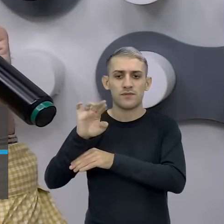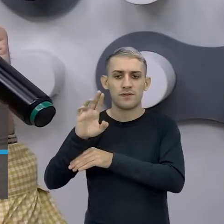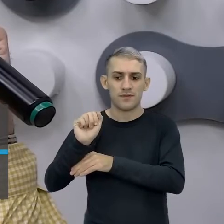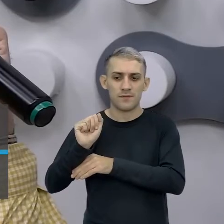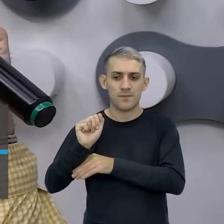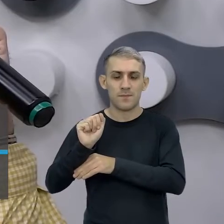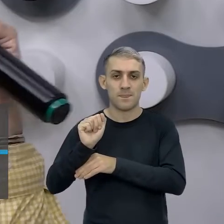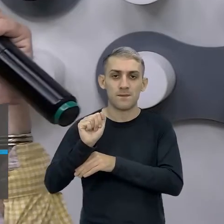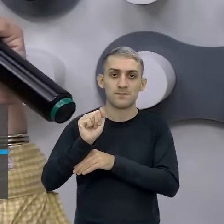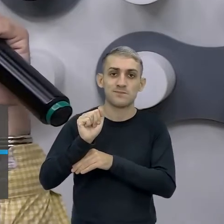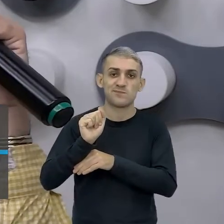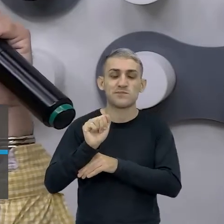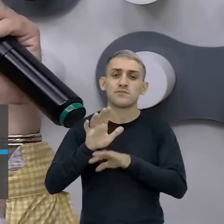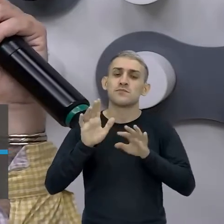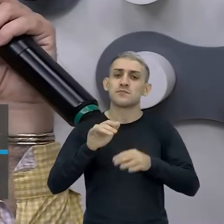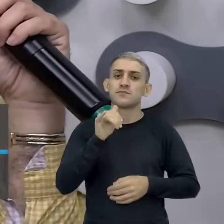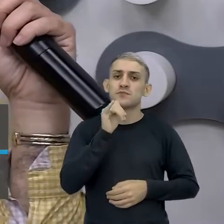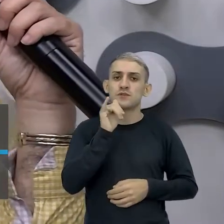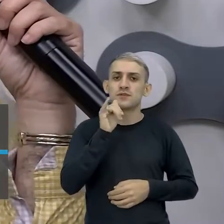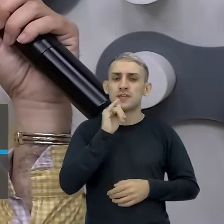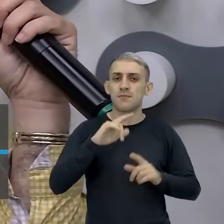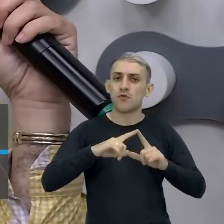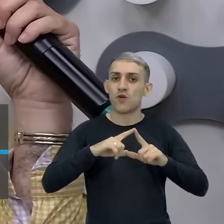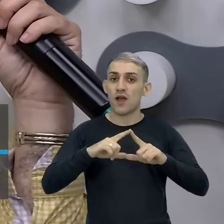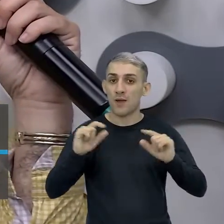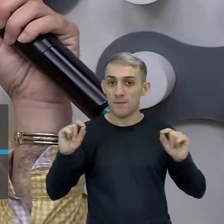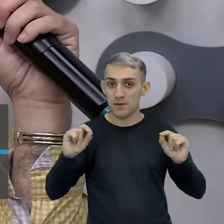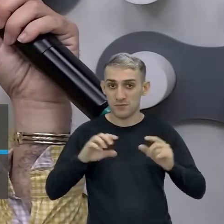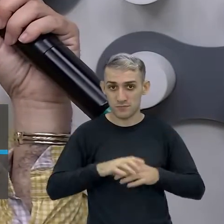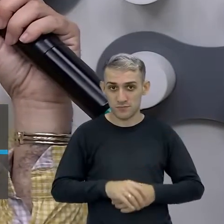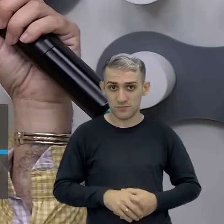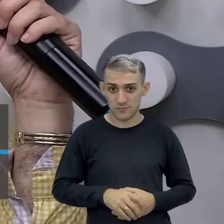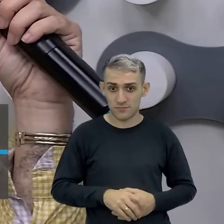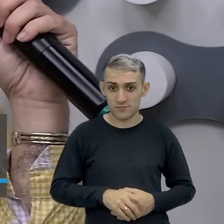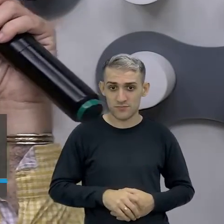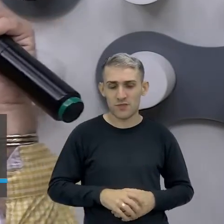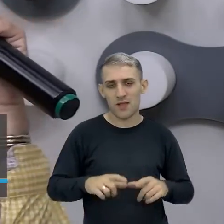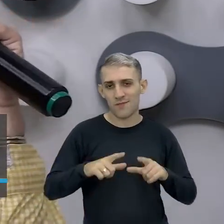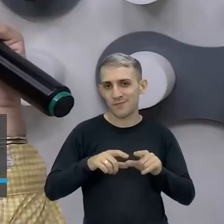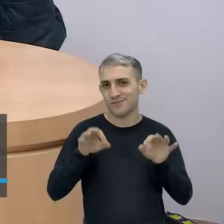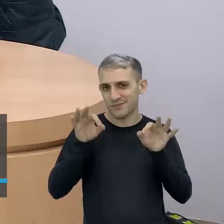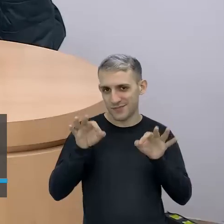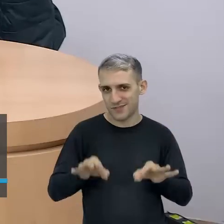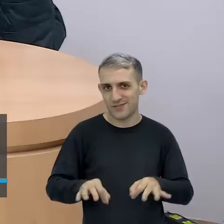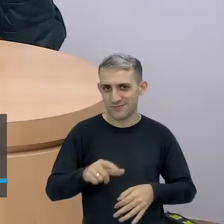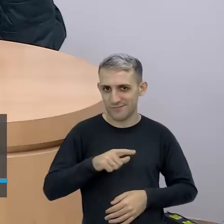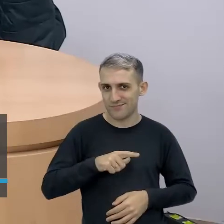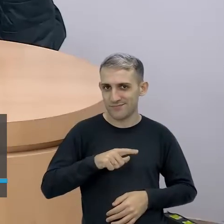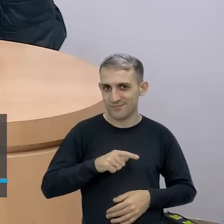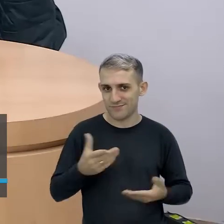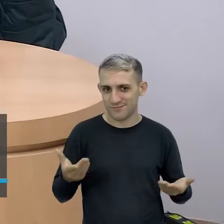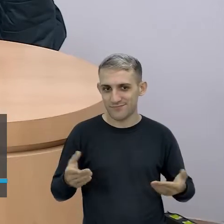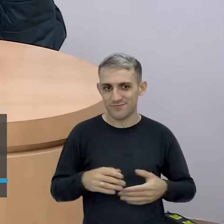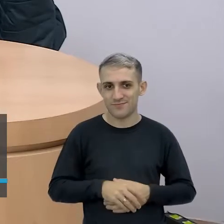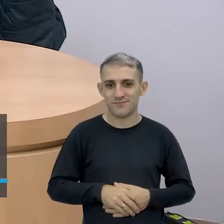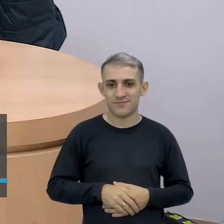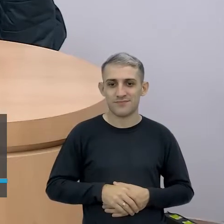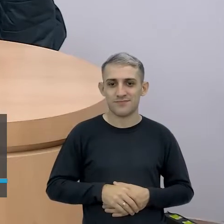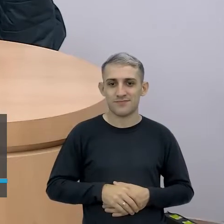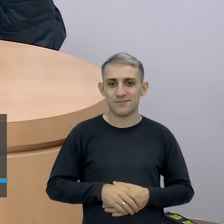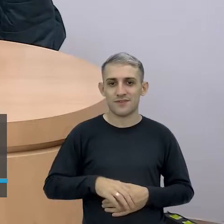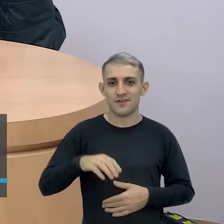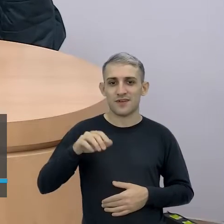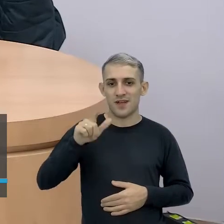Você entendeu? Mas, por exemplo, o Japão. O Japão com certeza. O Japão, com certeza. Deutschland,